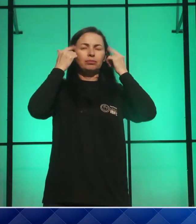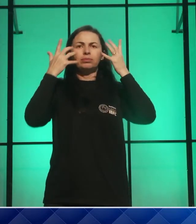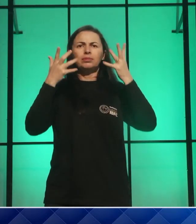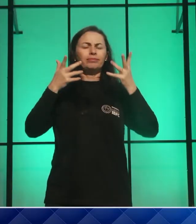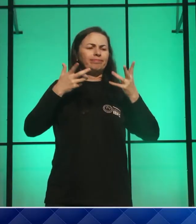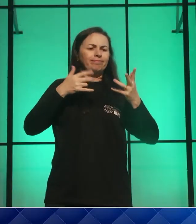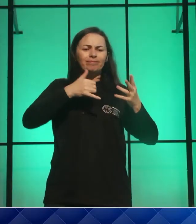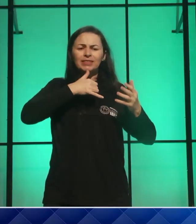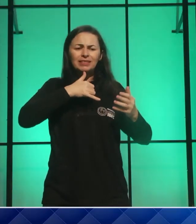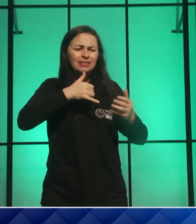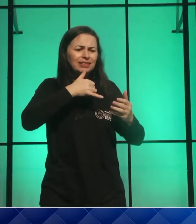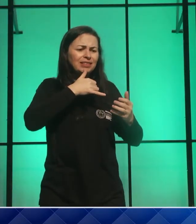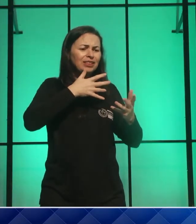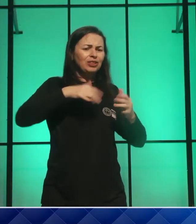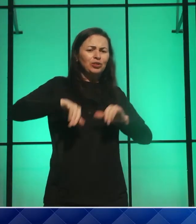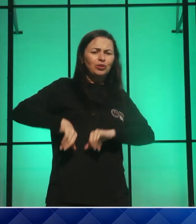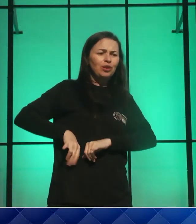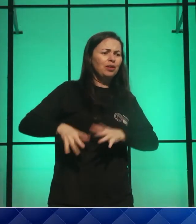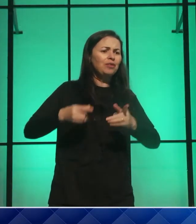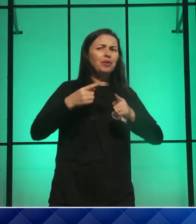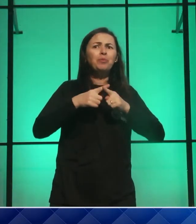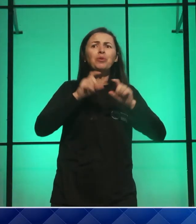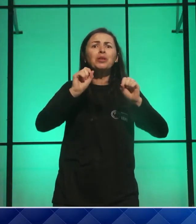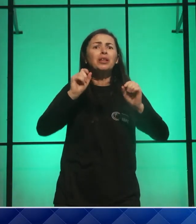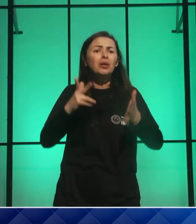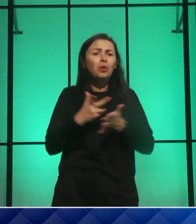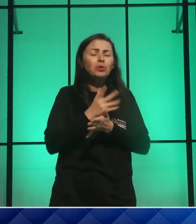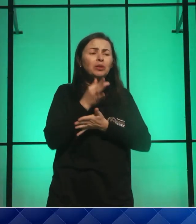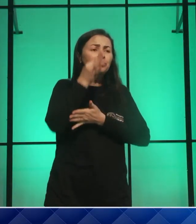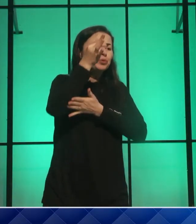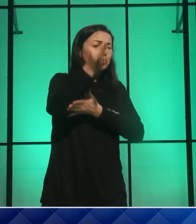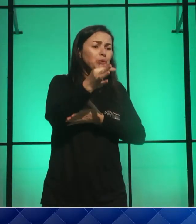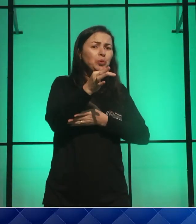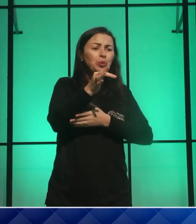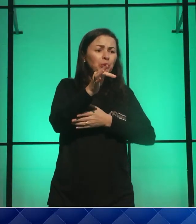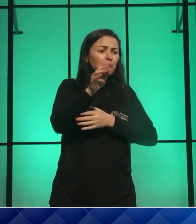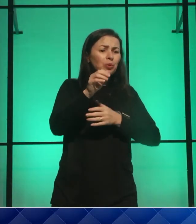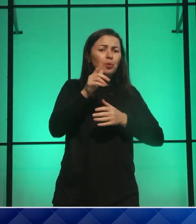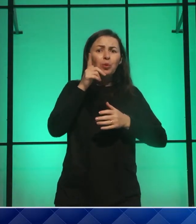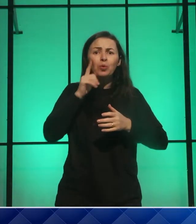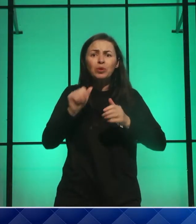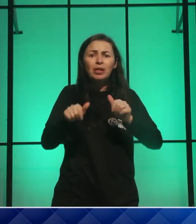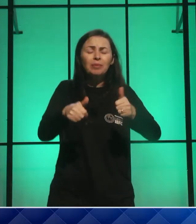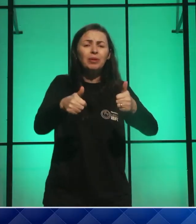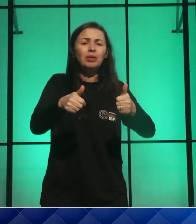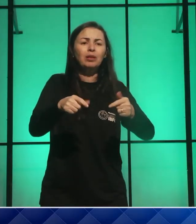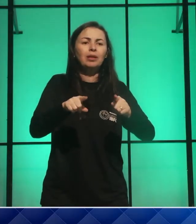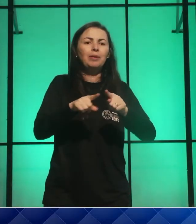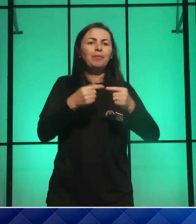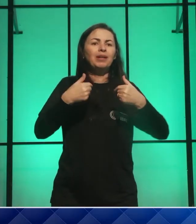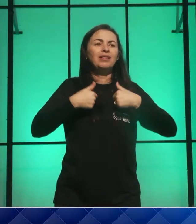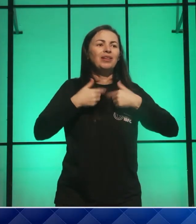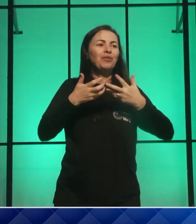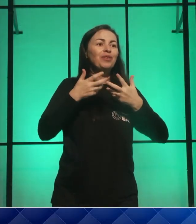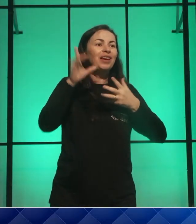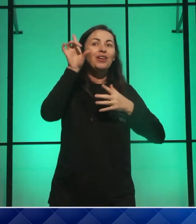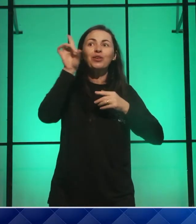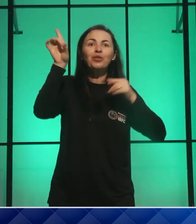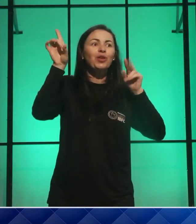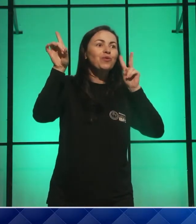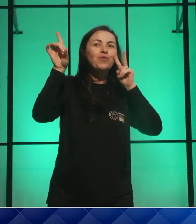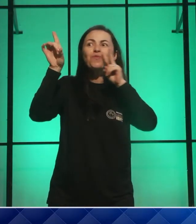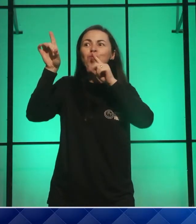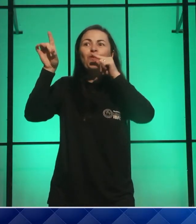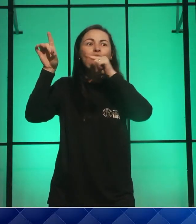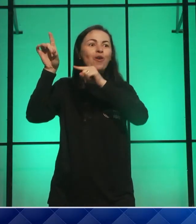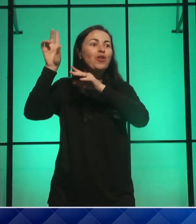desiludir, se frustrar. E você diz: o que vai ser? Será que isso melhora? Eu quero que você olhe para um Deus que não muda e